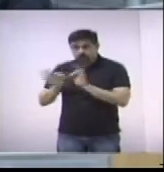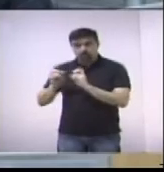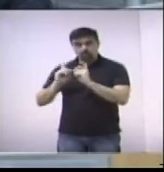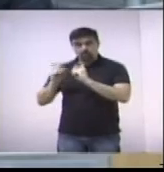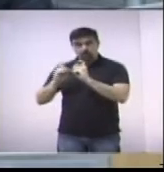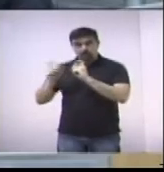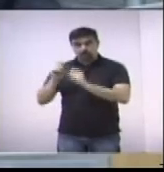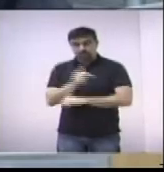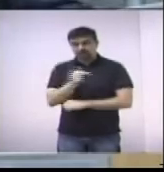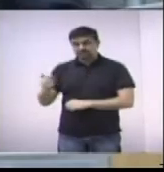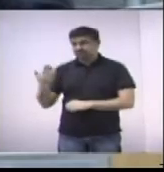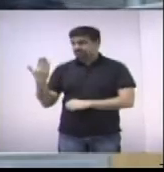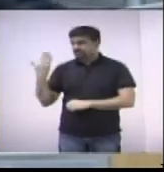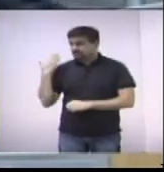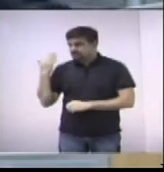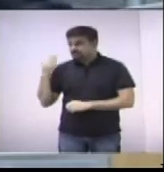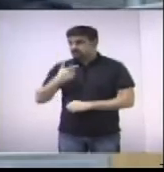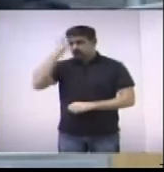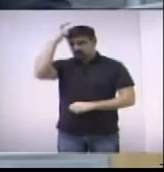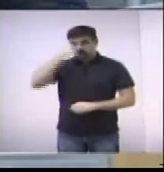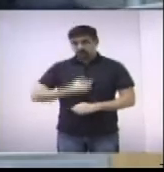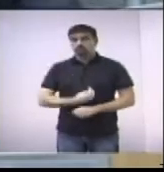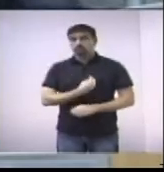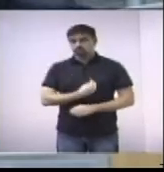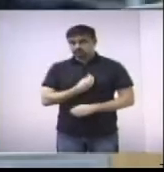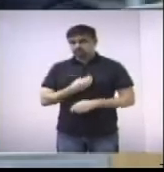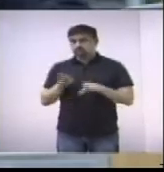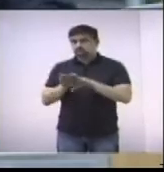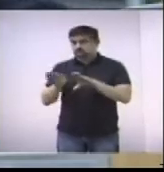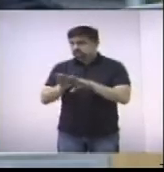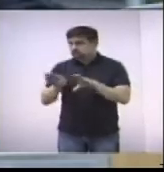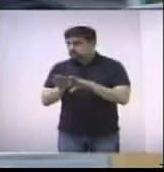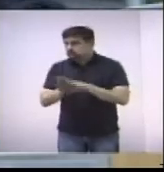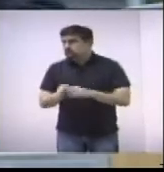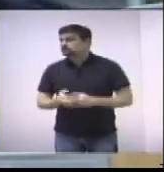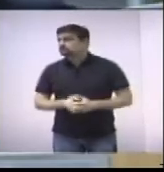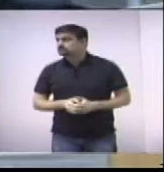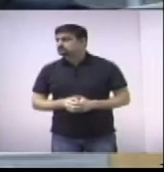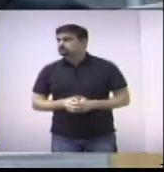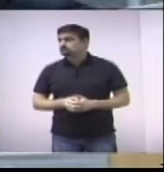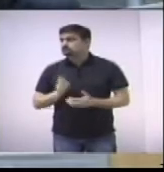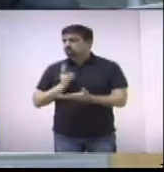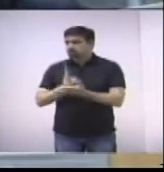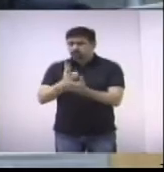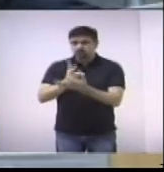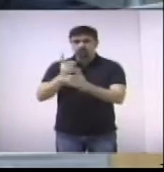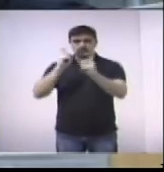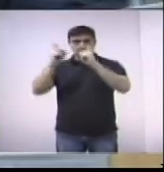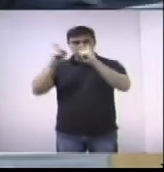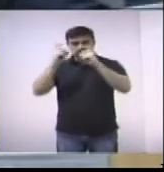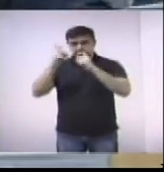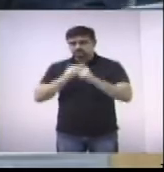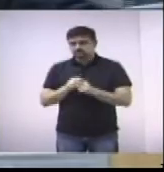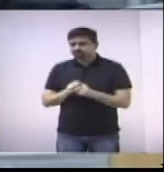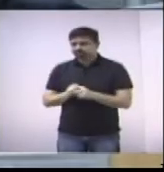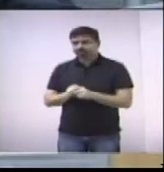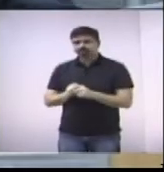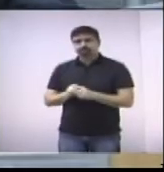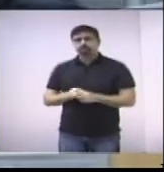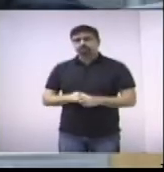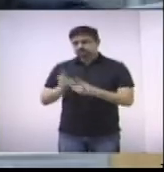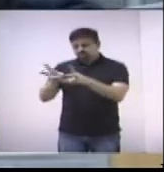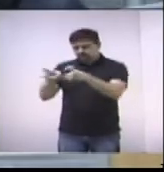na semana passada. Estive presente também, sendo que todas as questões que dizem respeito